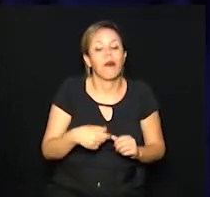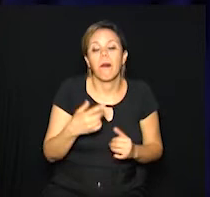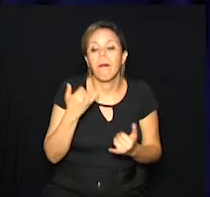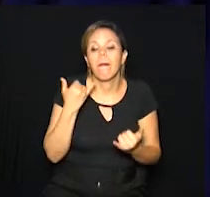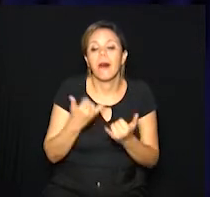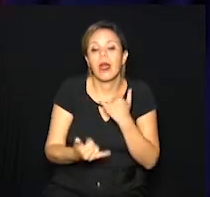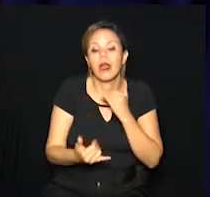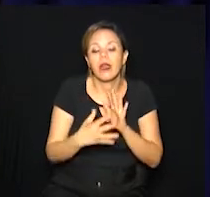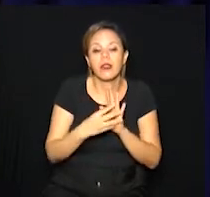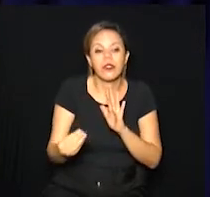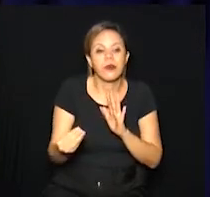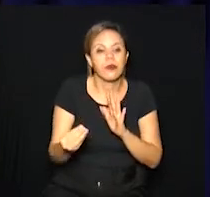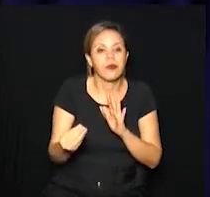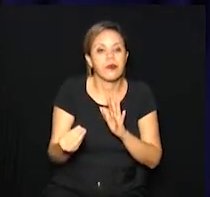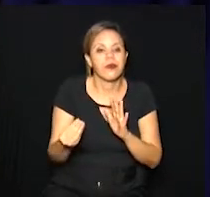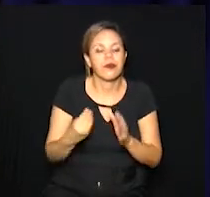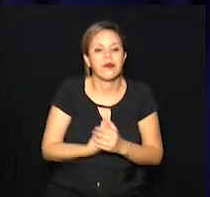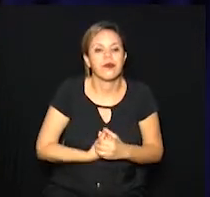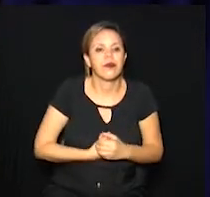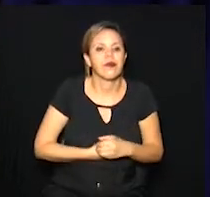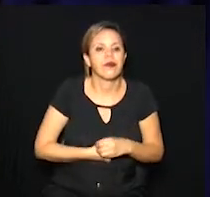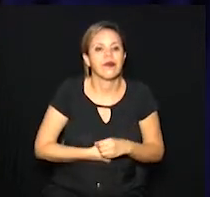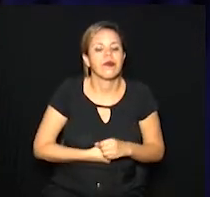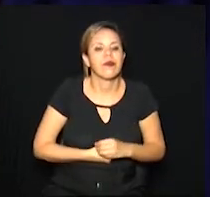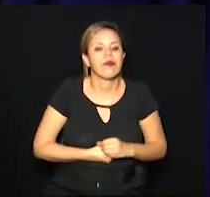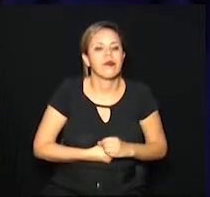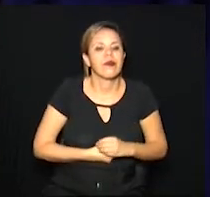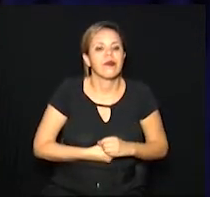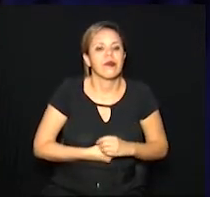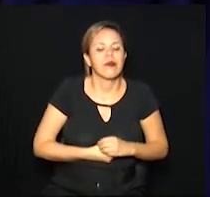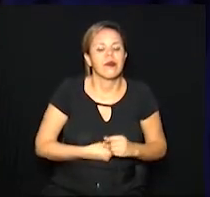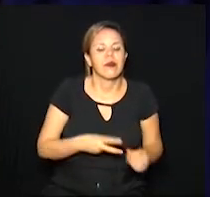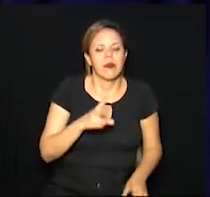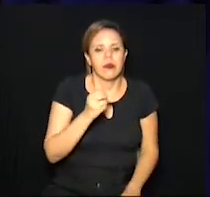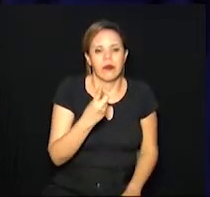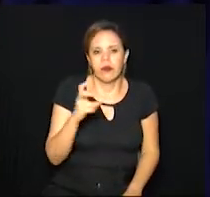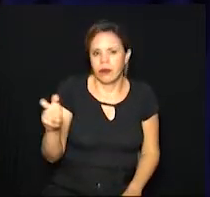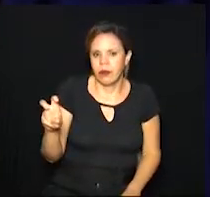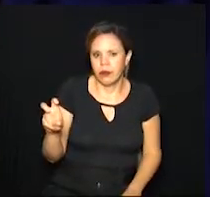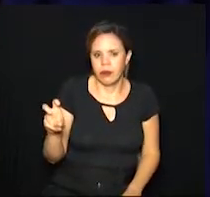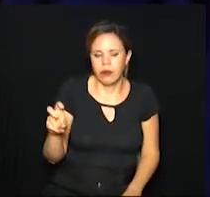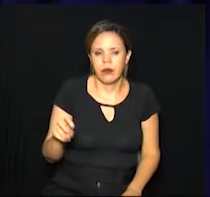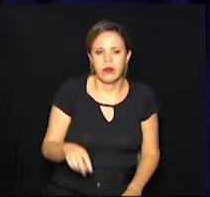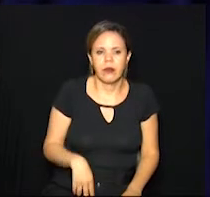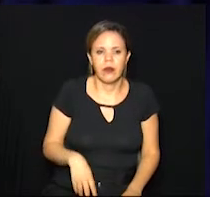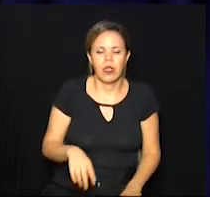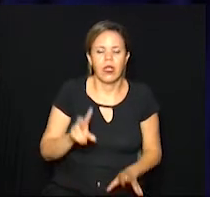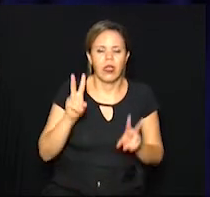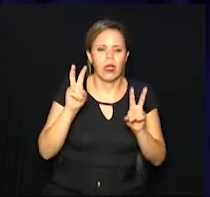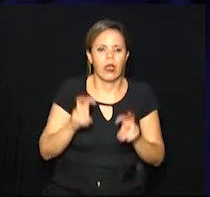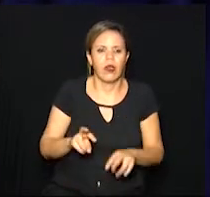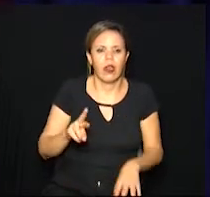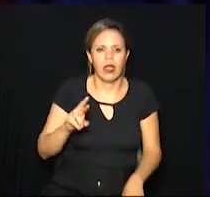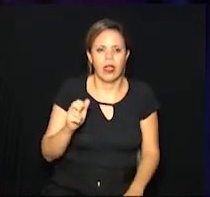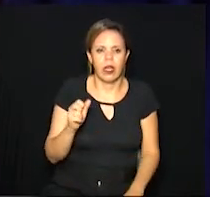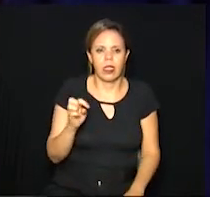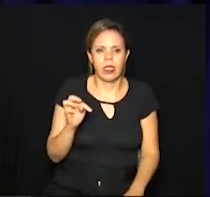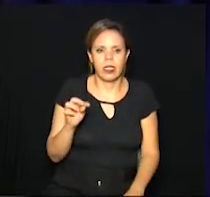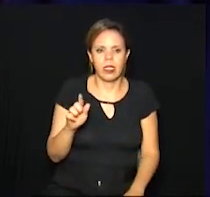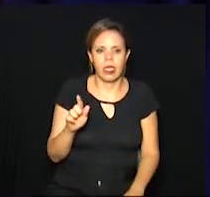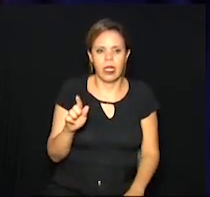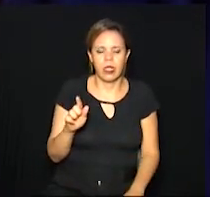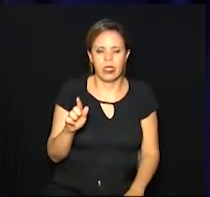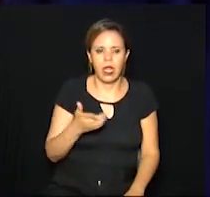inspirado no, da, naquele no de 2015, que era o hashtag Meu Amigo Secreto, que